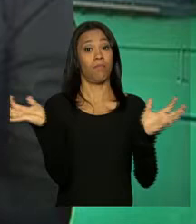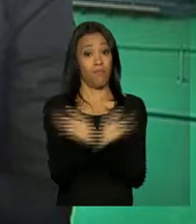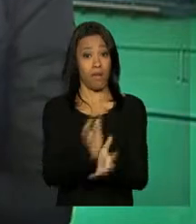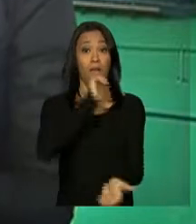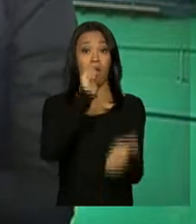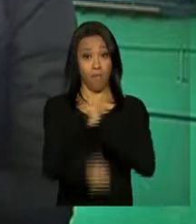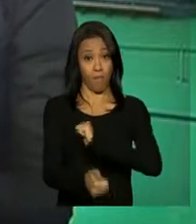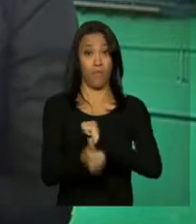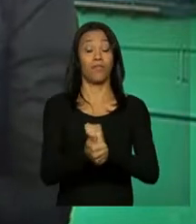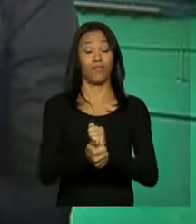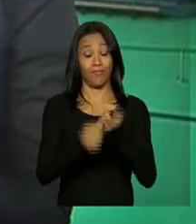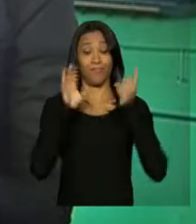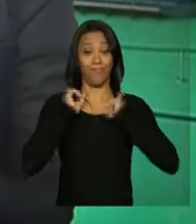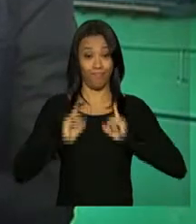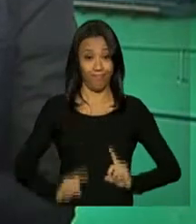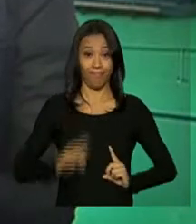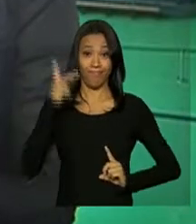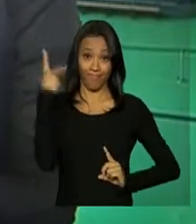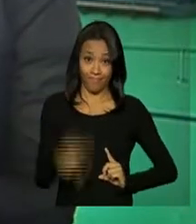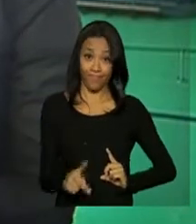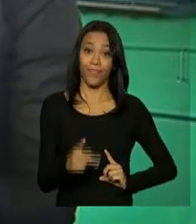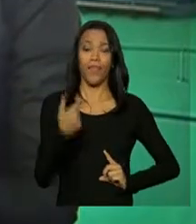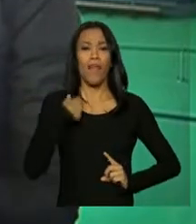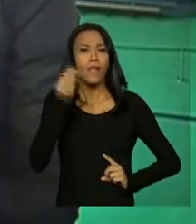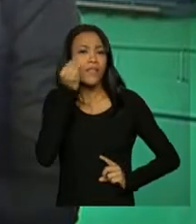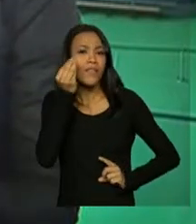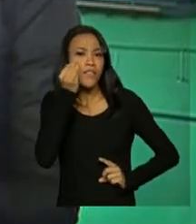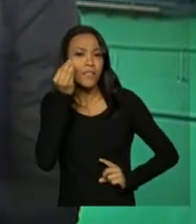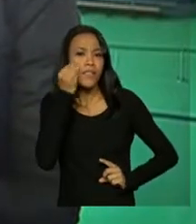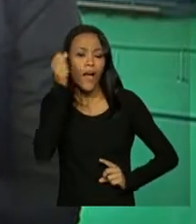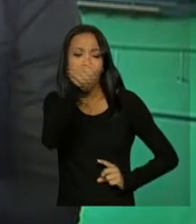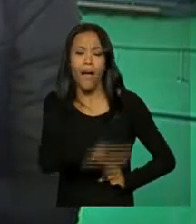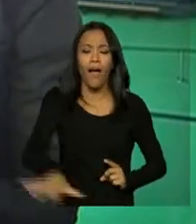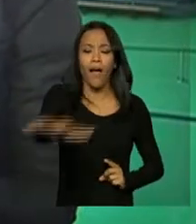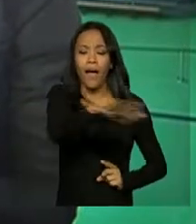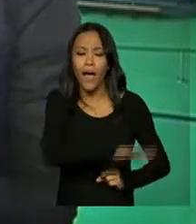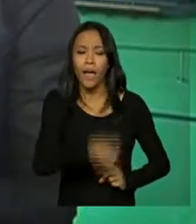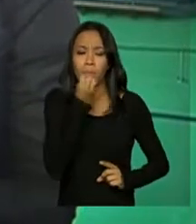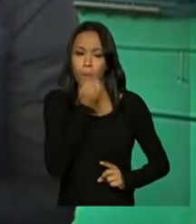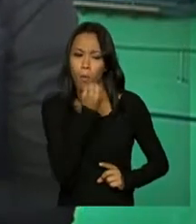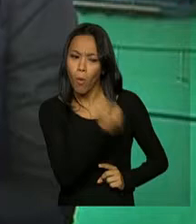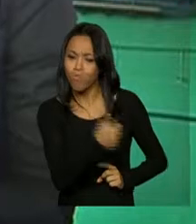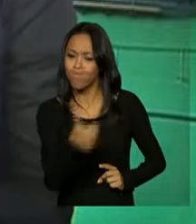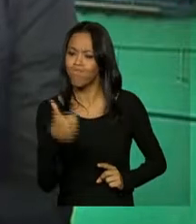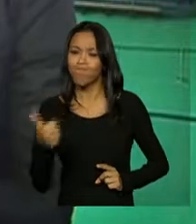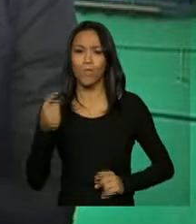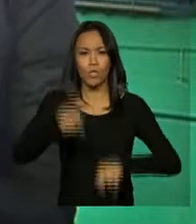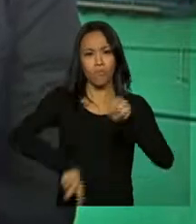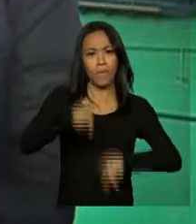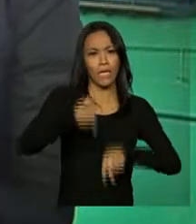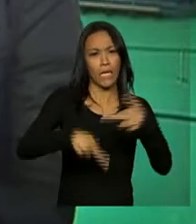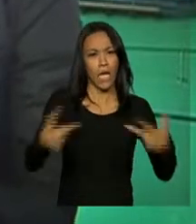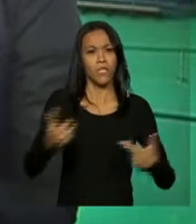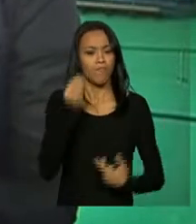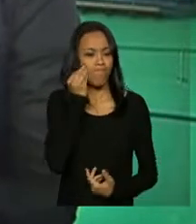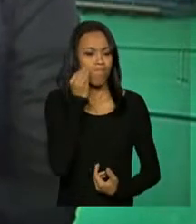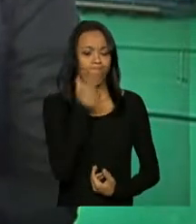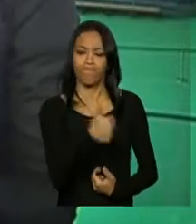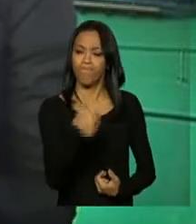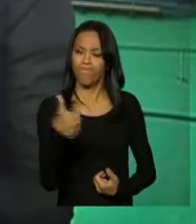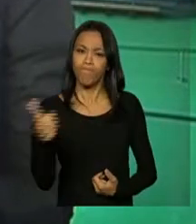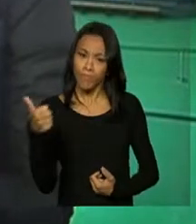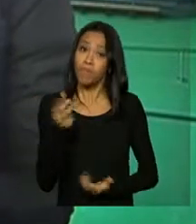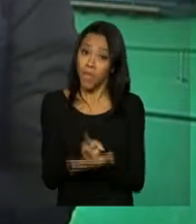do Rio de Janeiro Além disso O evento vai testar toda a área de competição os equipamentos esportivos os mesmos utilizados para os